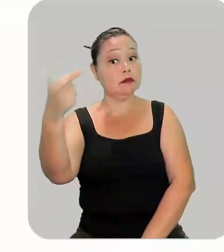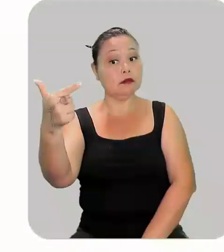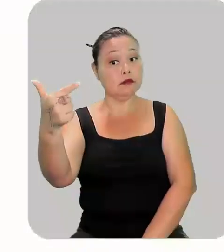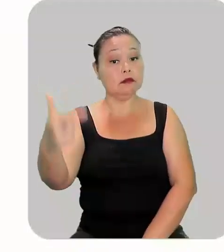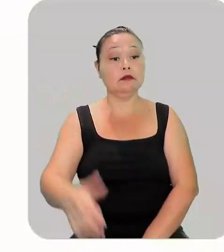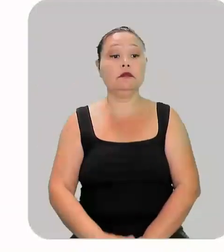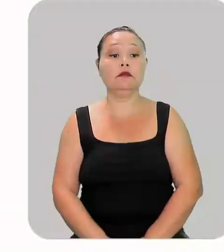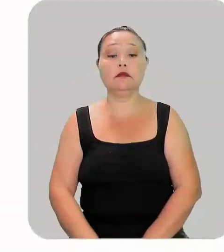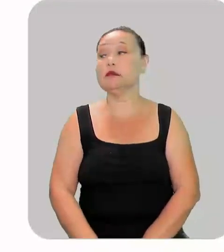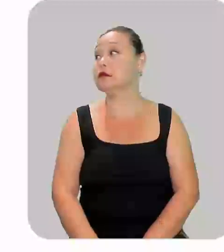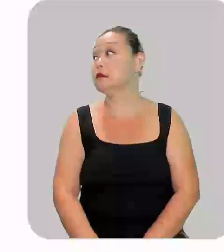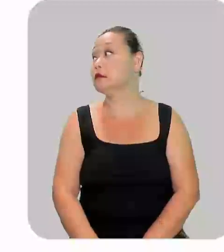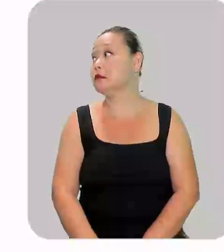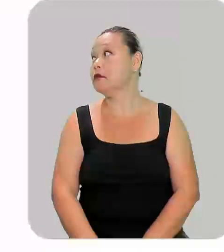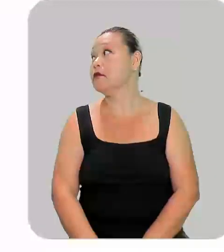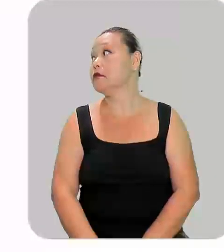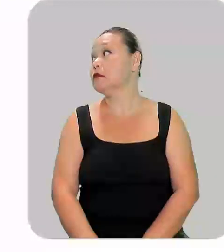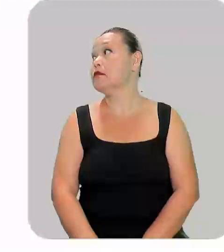2.